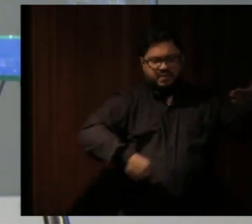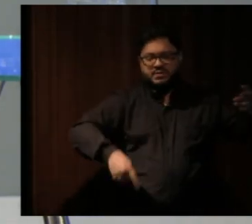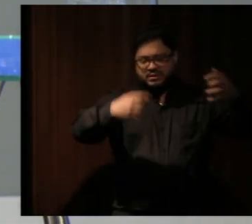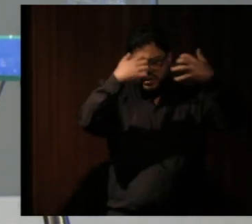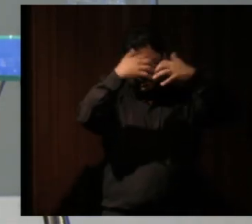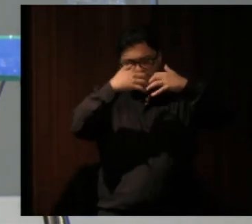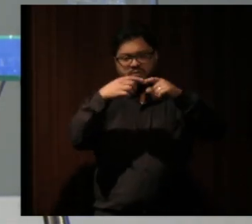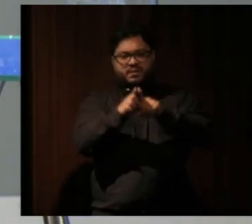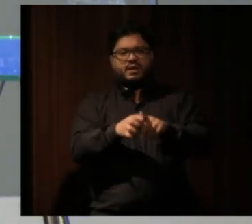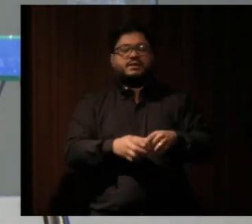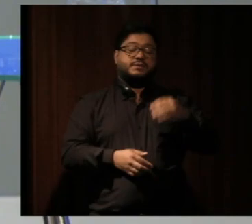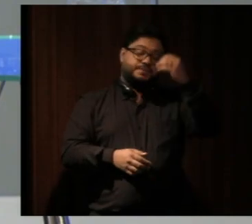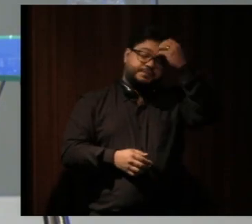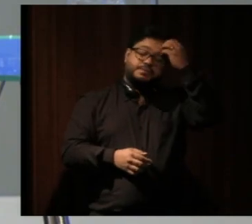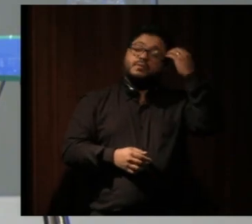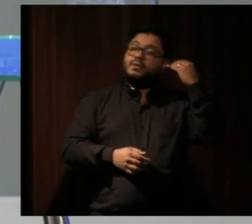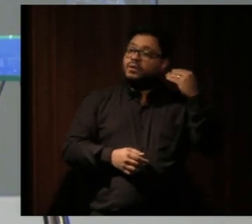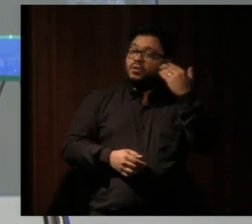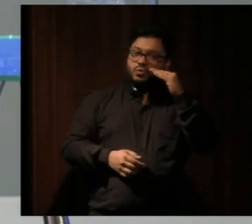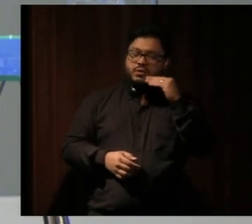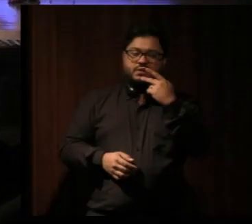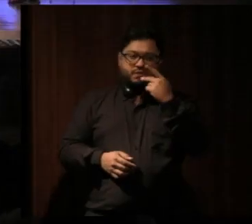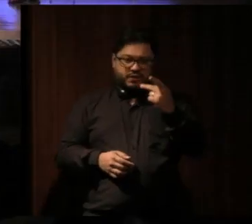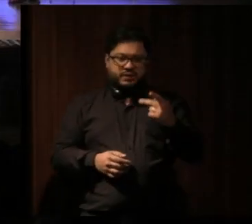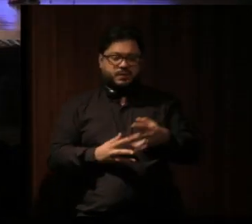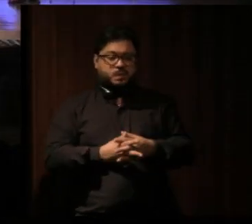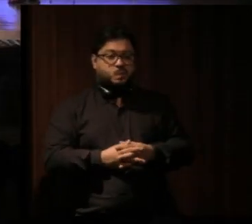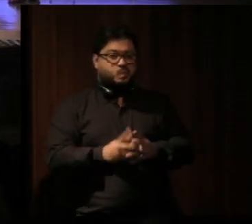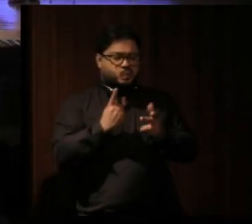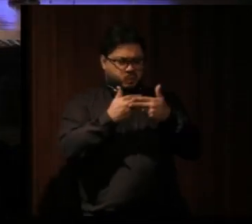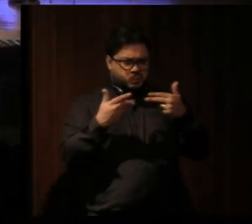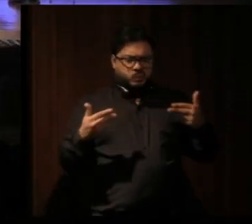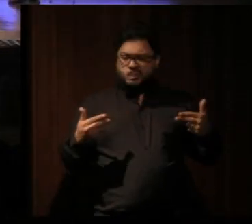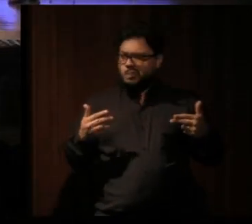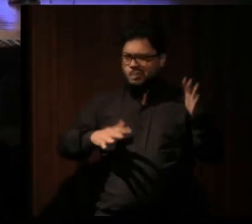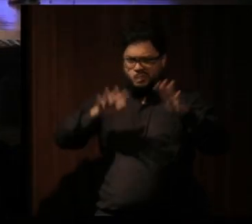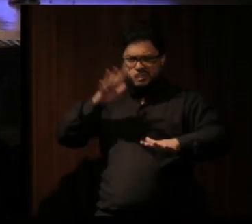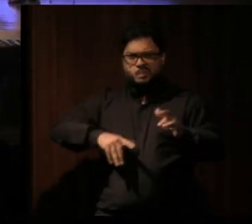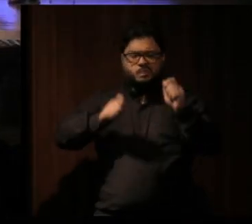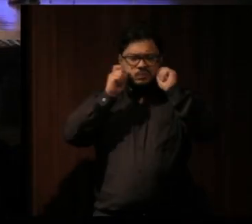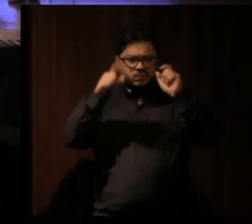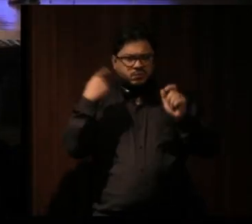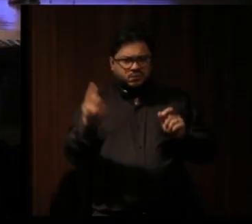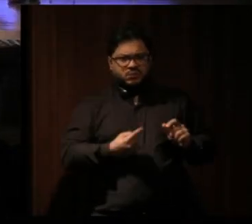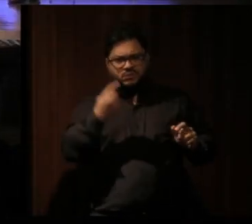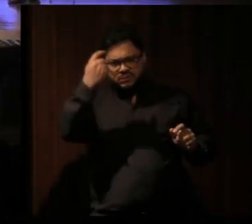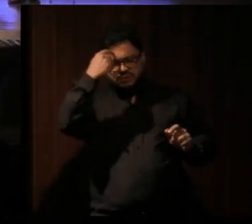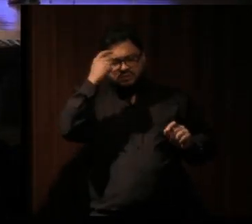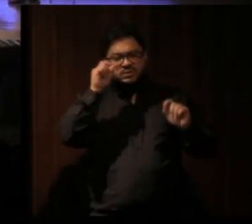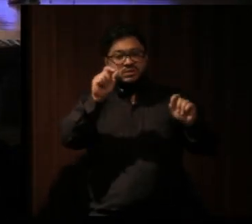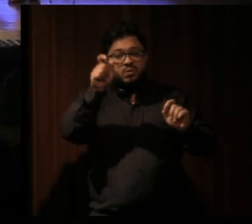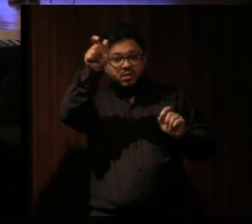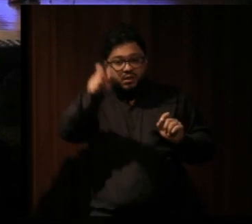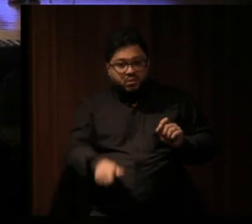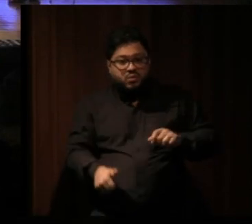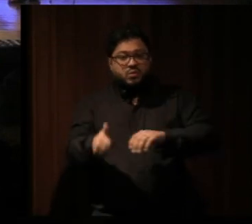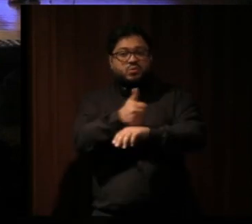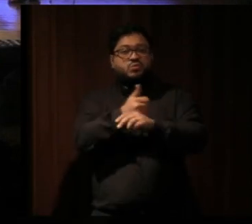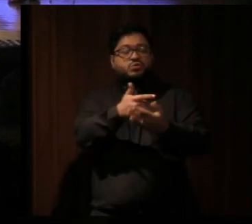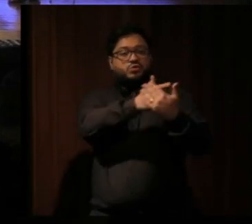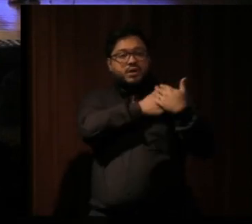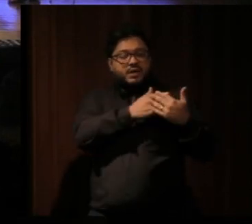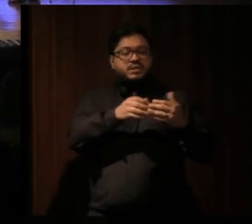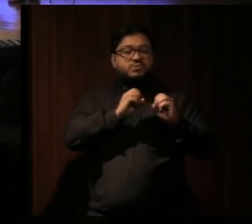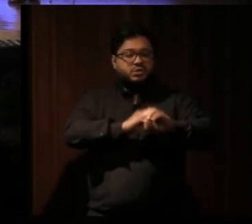reflexão para elas quer dizer eu tô entendendo o que você tá falando Vitor uma coisa talvez interessante pra gente pensar o papel do Jornalismo do